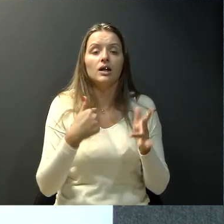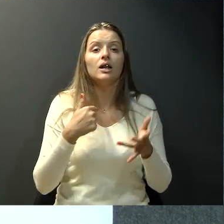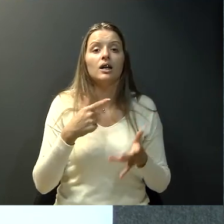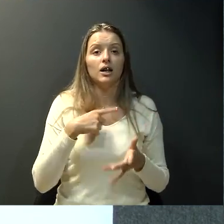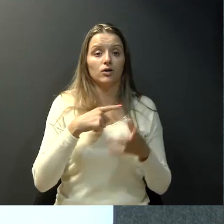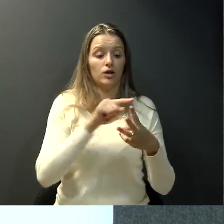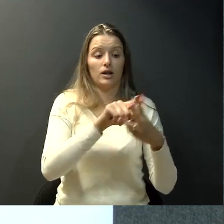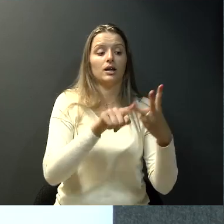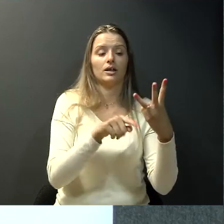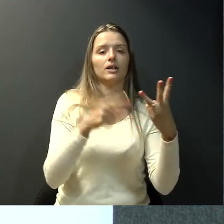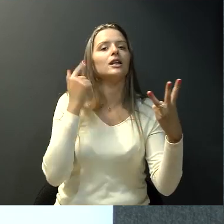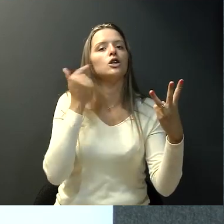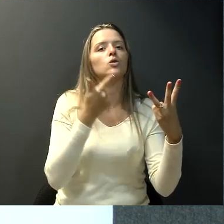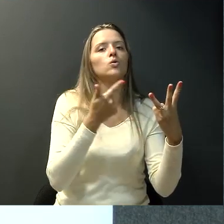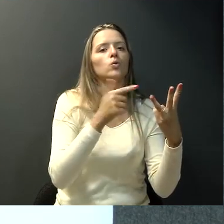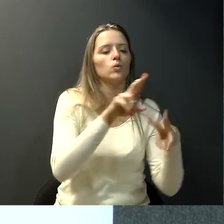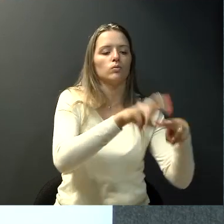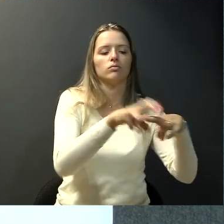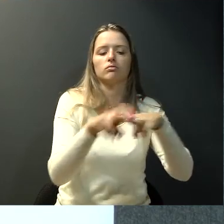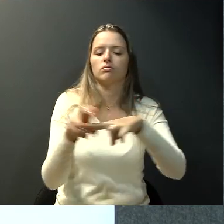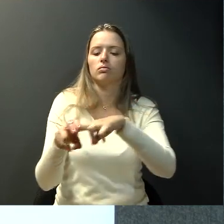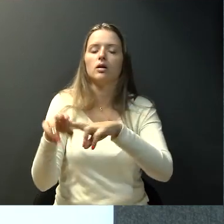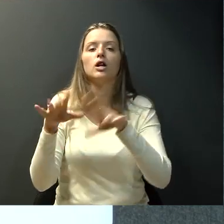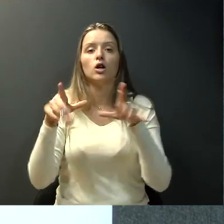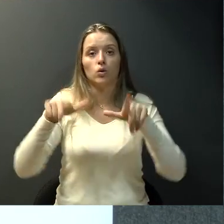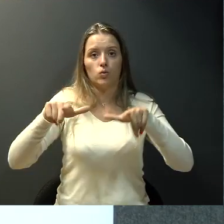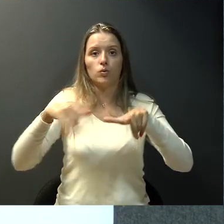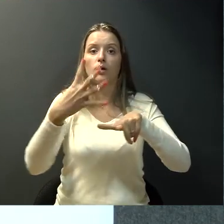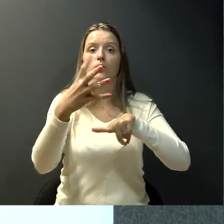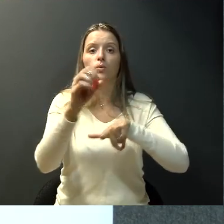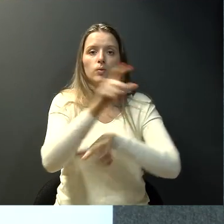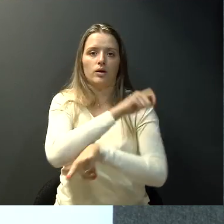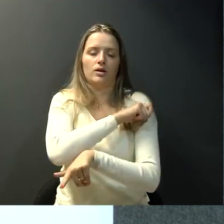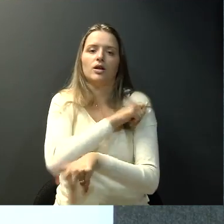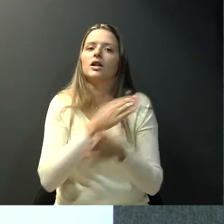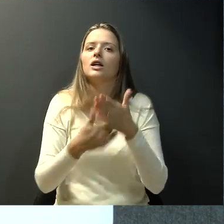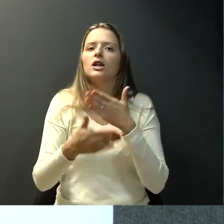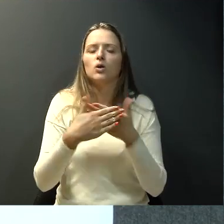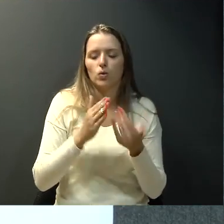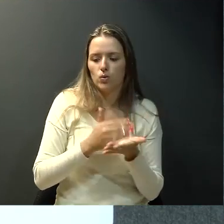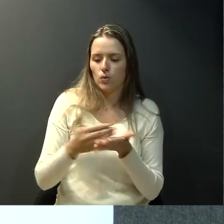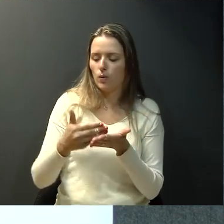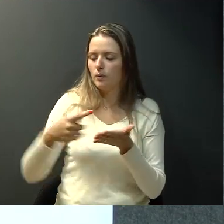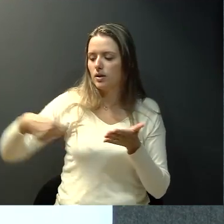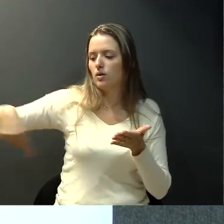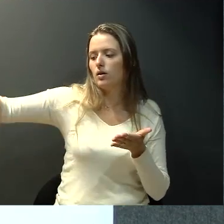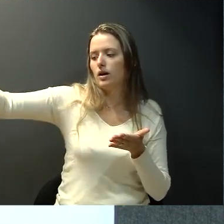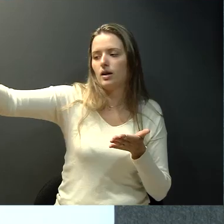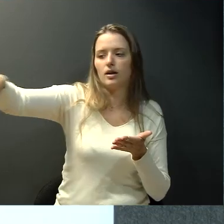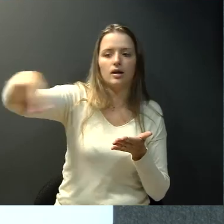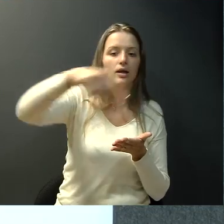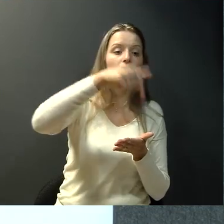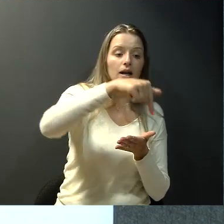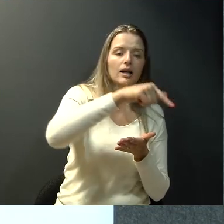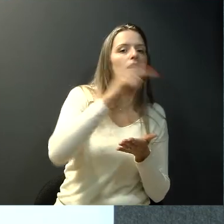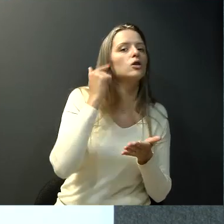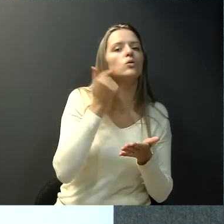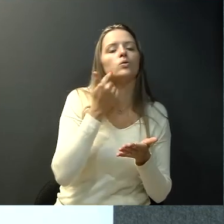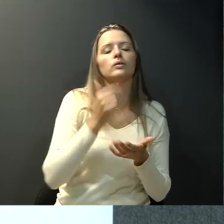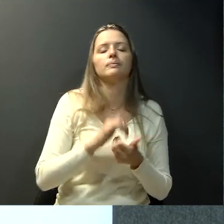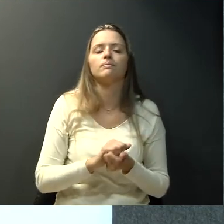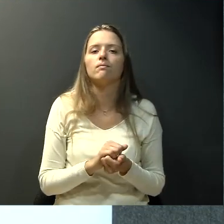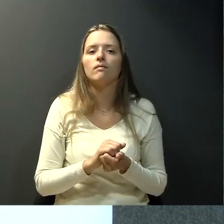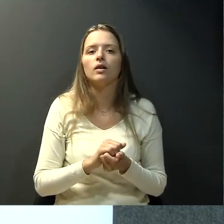daí eu tinha 3 surdos que eu estava traduzindo numa sala que tinha 40 pessoas. Daí todo mundo começou a roda do outro lado e eles terminaram no final